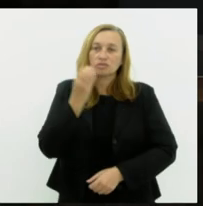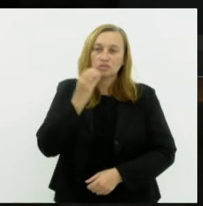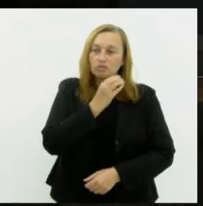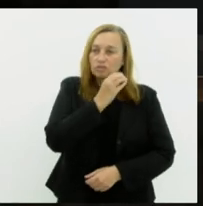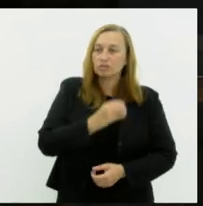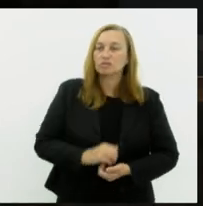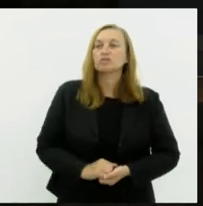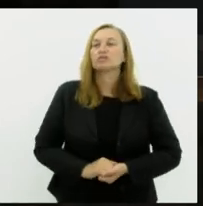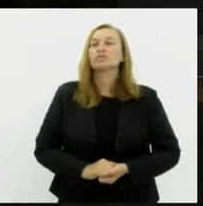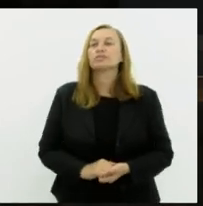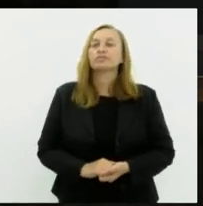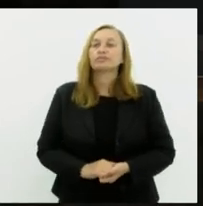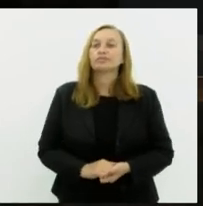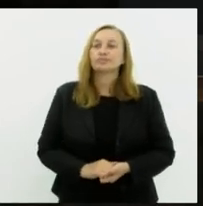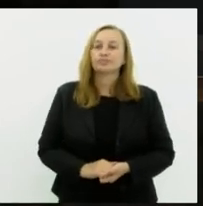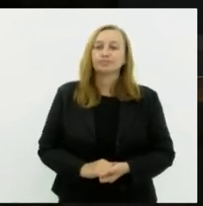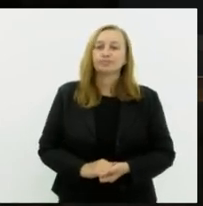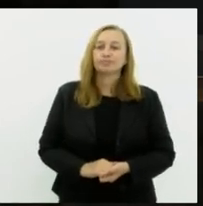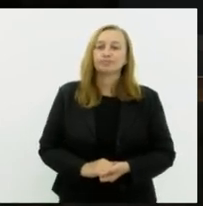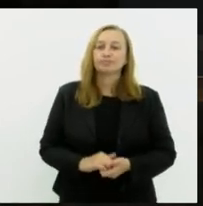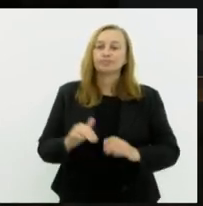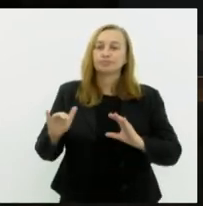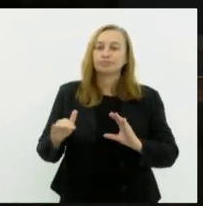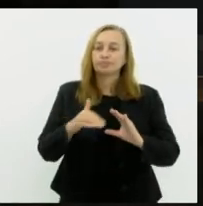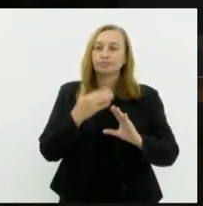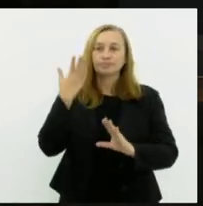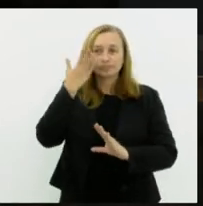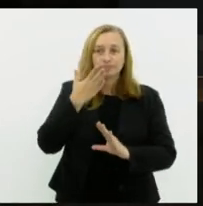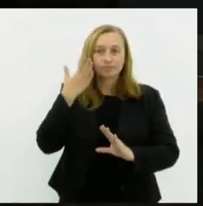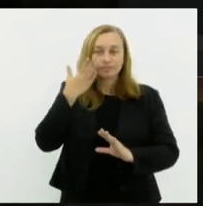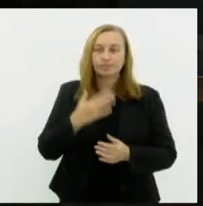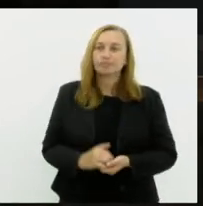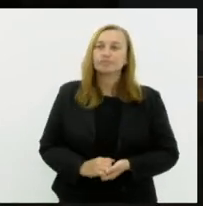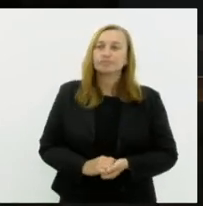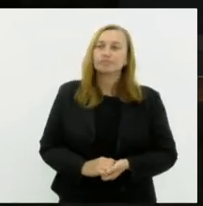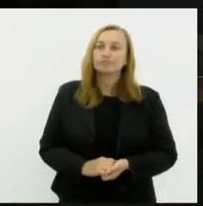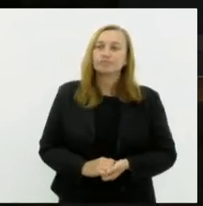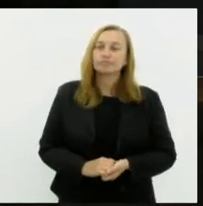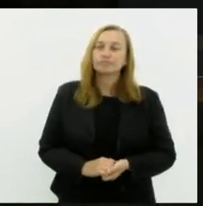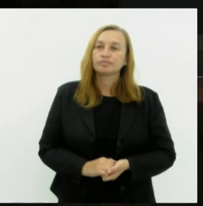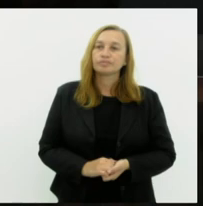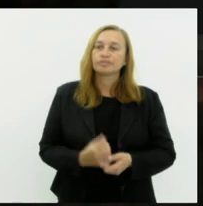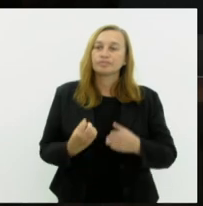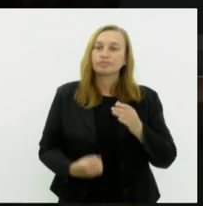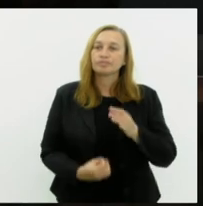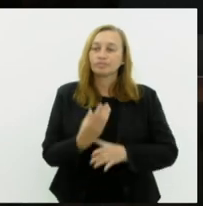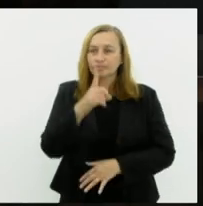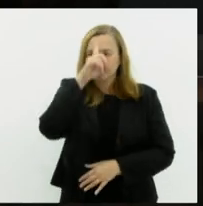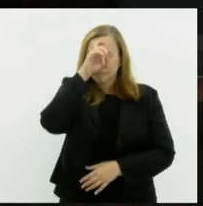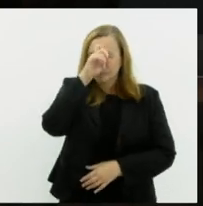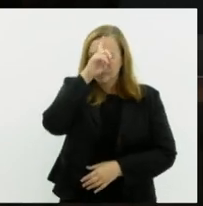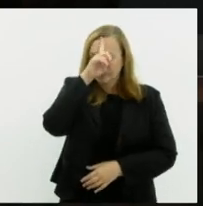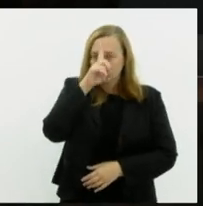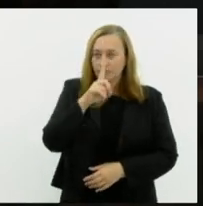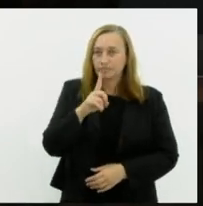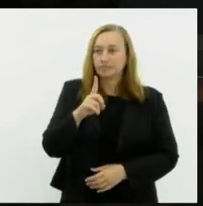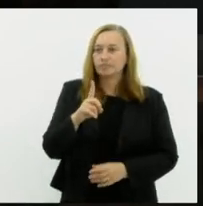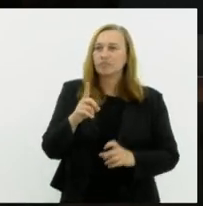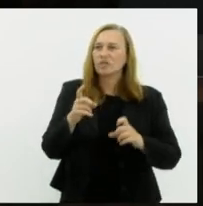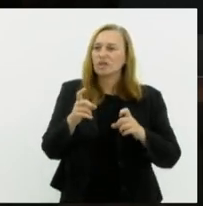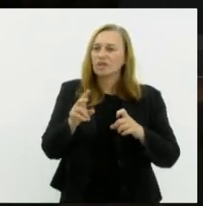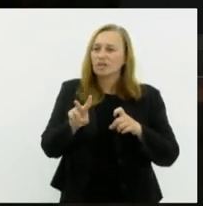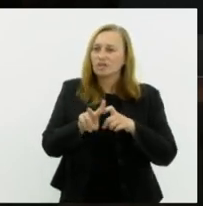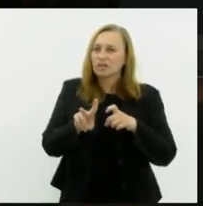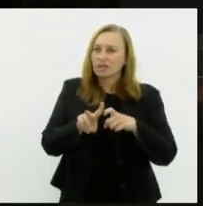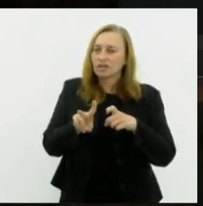Bonfim de Castro e Silva o envio de mensagem dispondo sobre a instalação de um hospital público veterinário